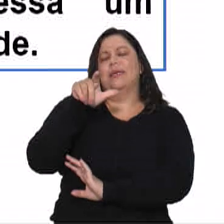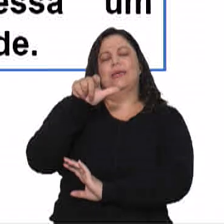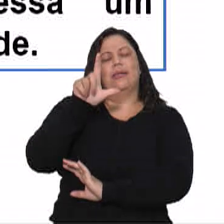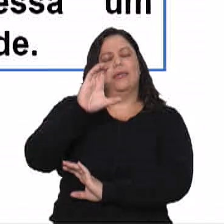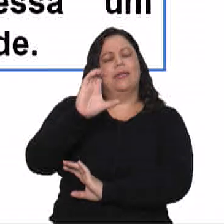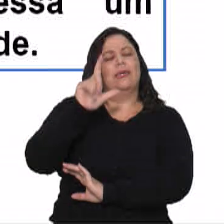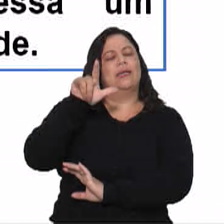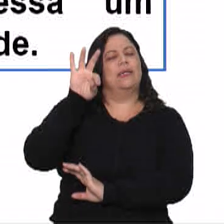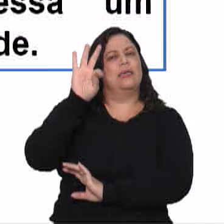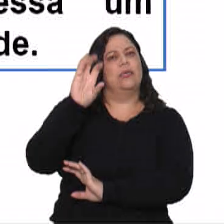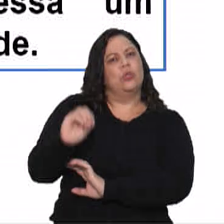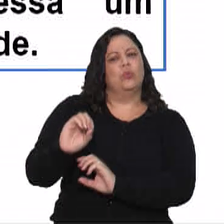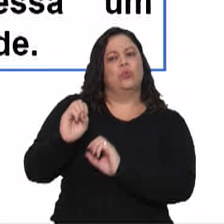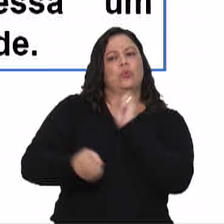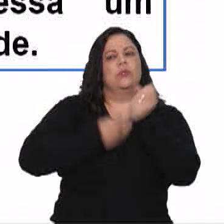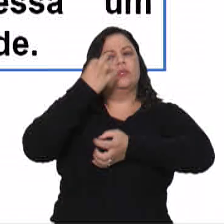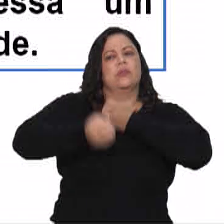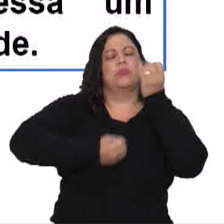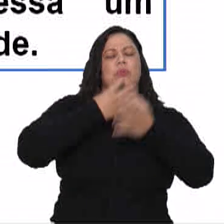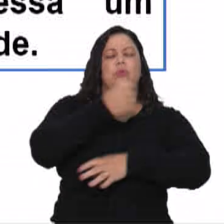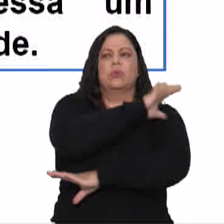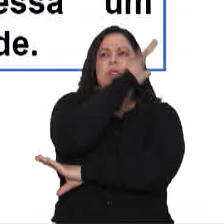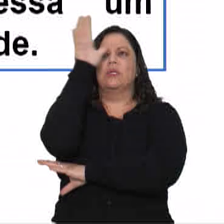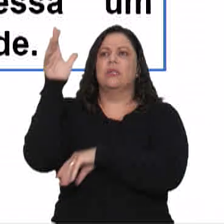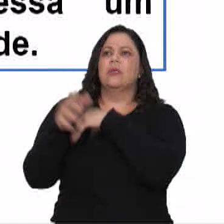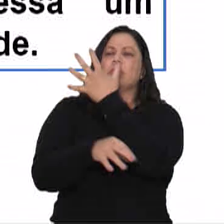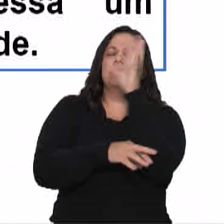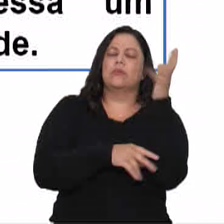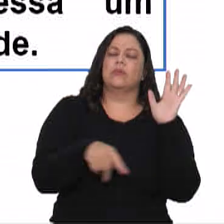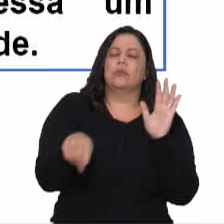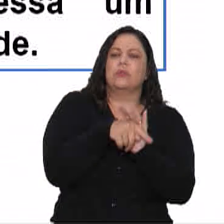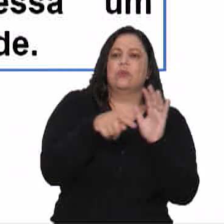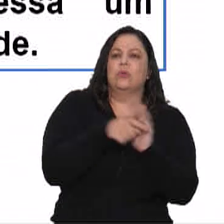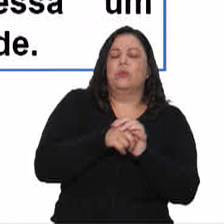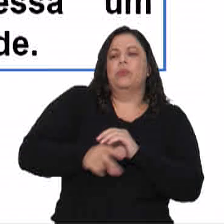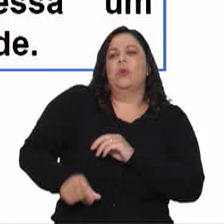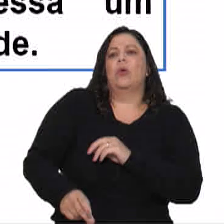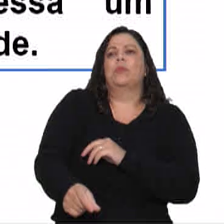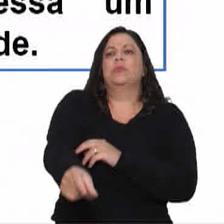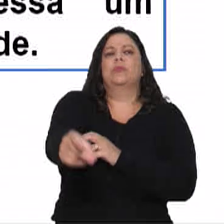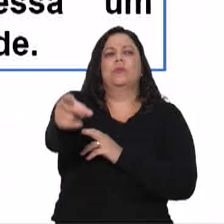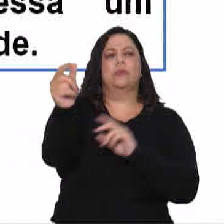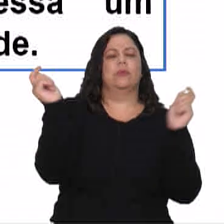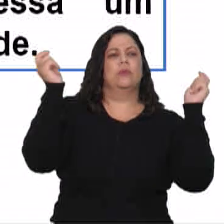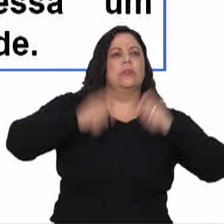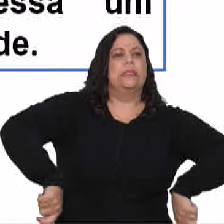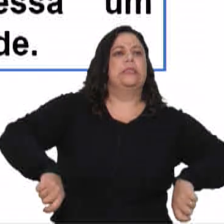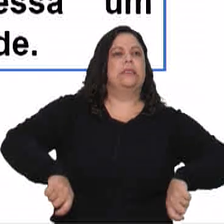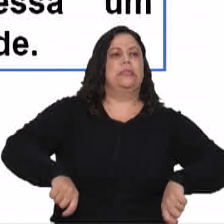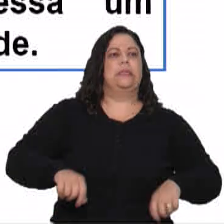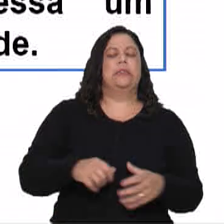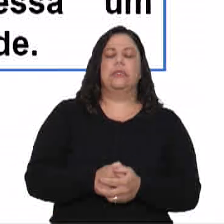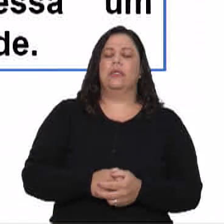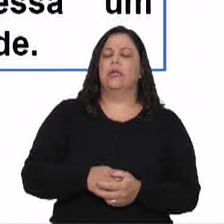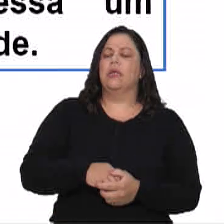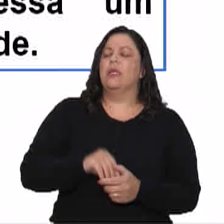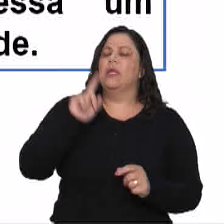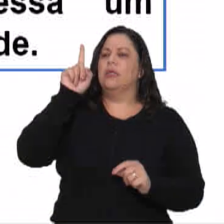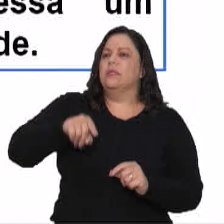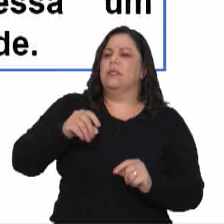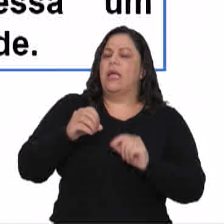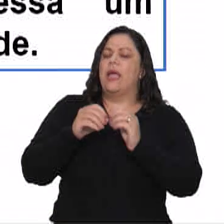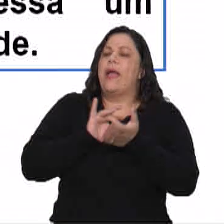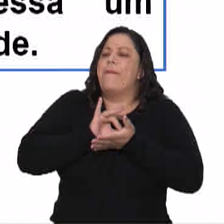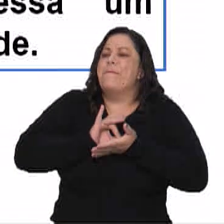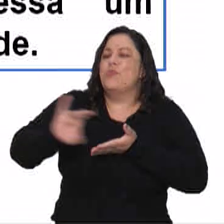do infinito e que compreendeu a natureza como sendo em si infinita, isto é, sua